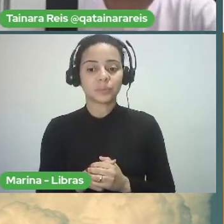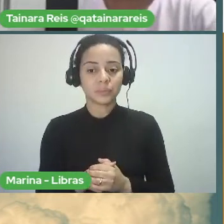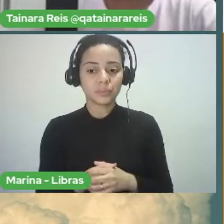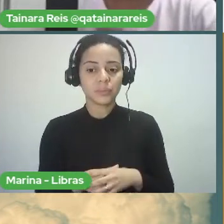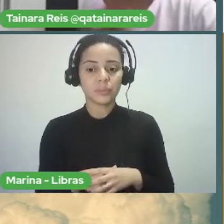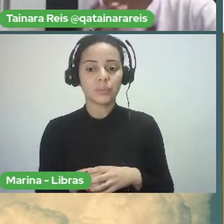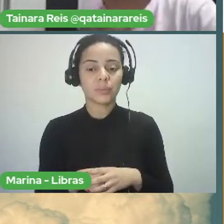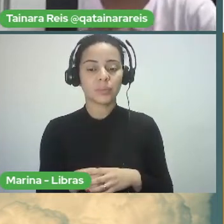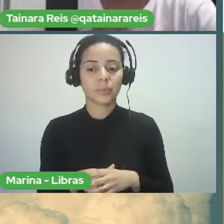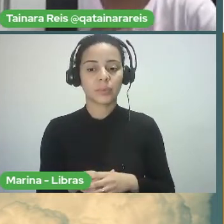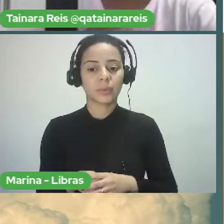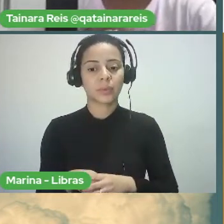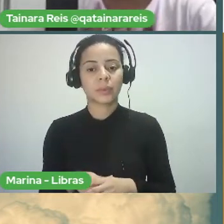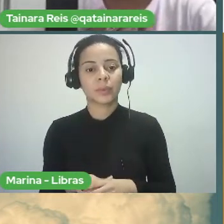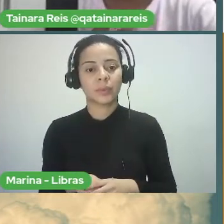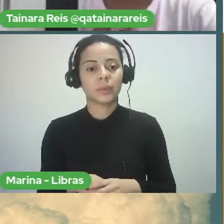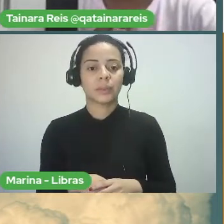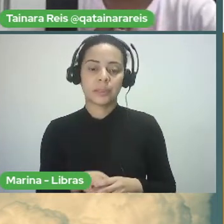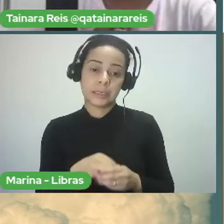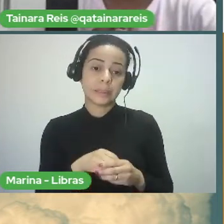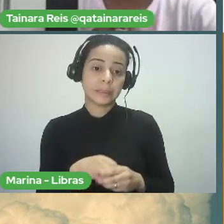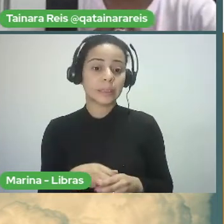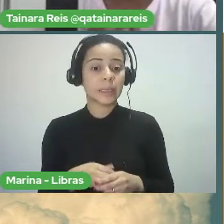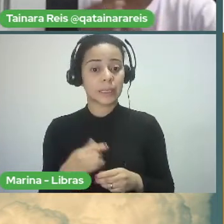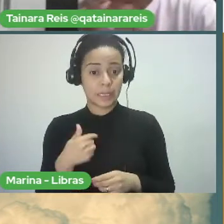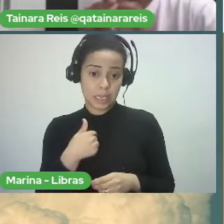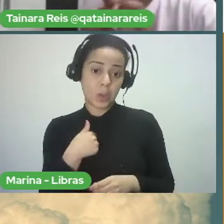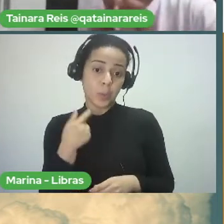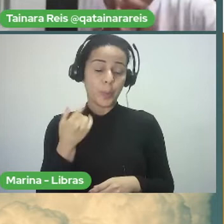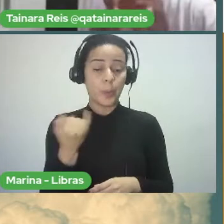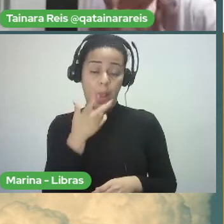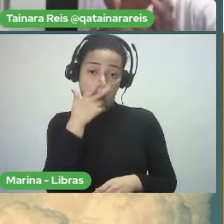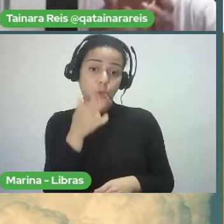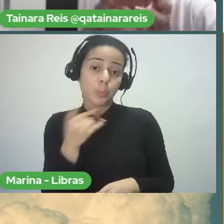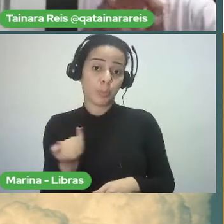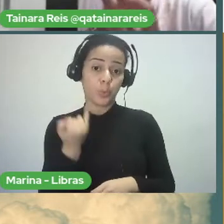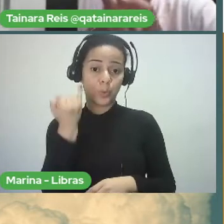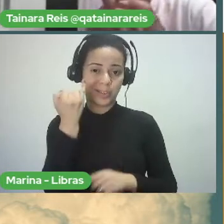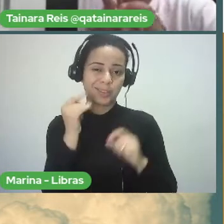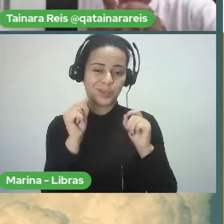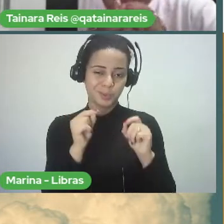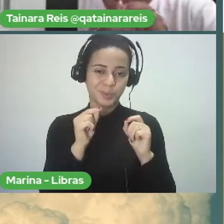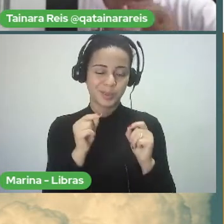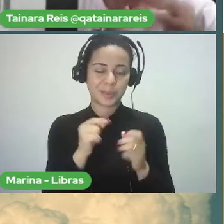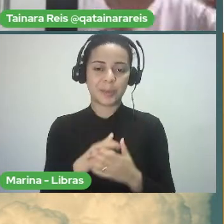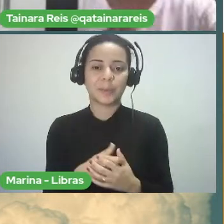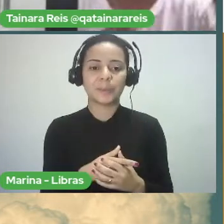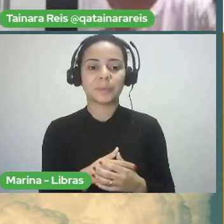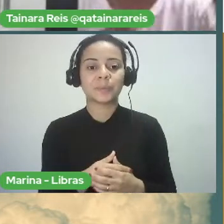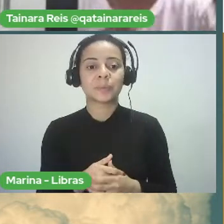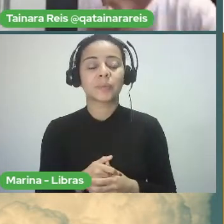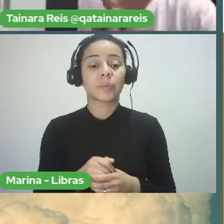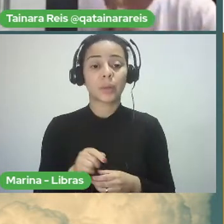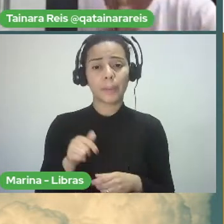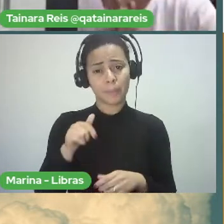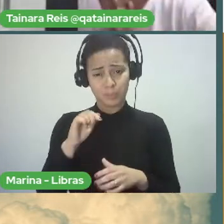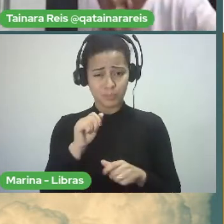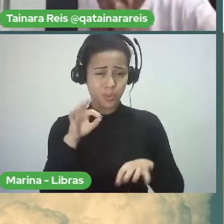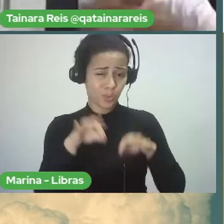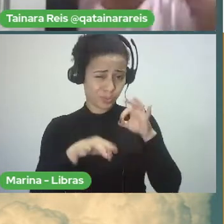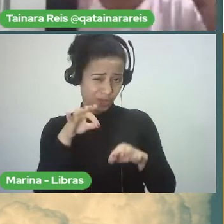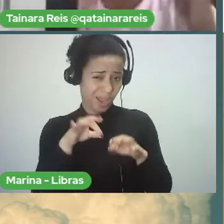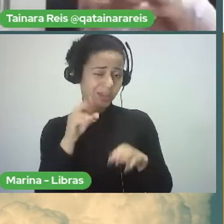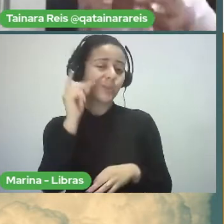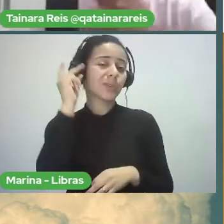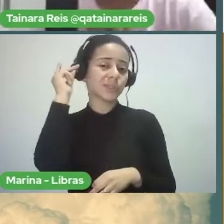para mim, né, eu sou QA, então é bem importante para mim perceber, e eu vejo muito isso, que em alguns projetos antigos que participei em outras